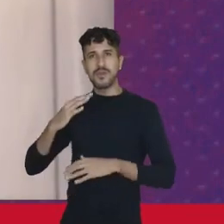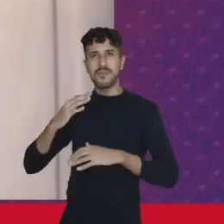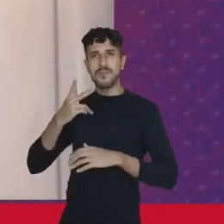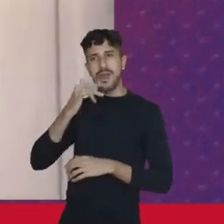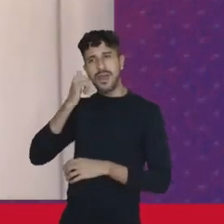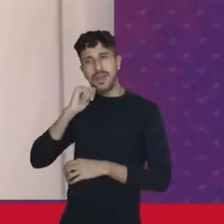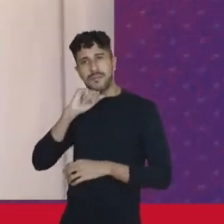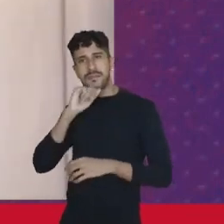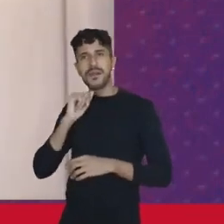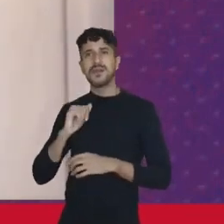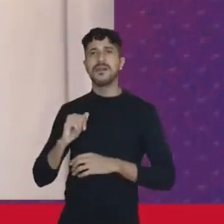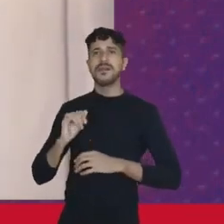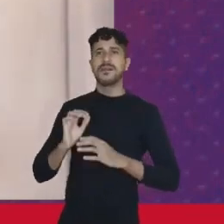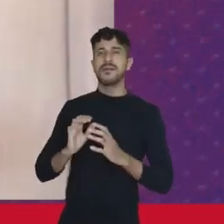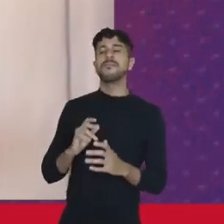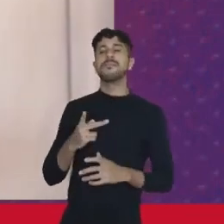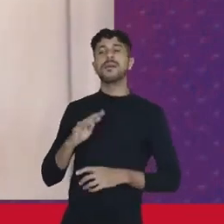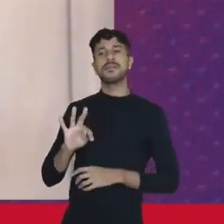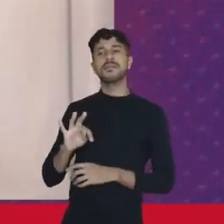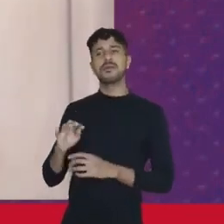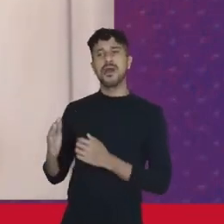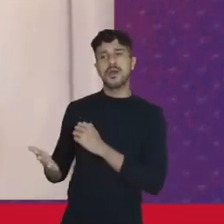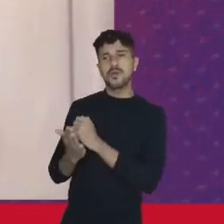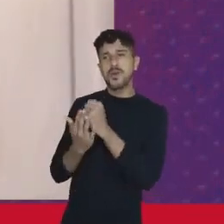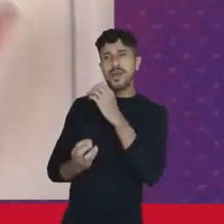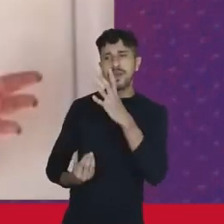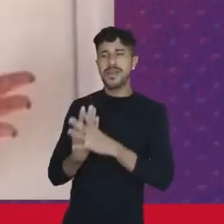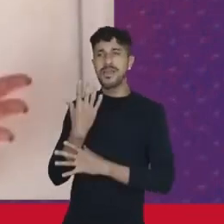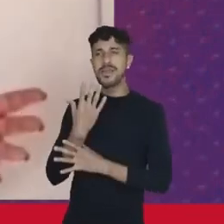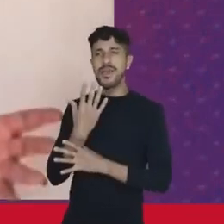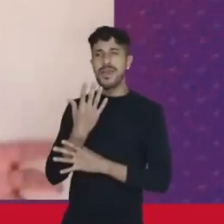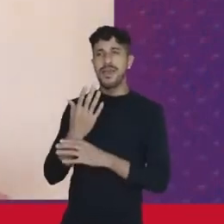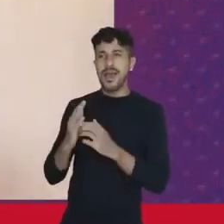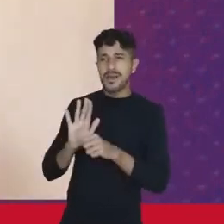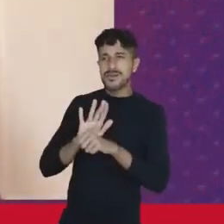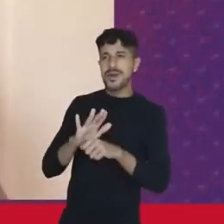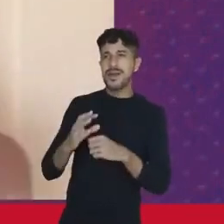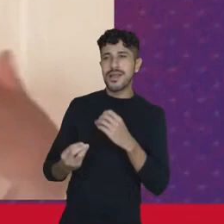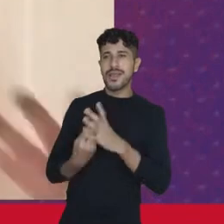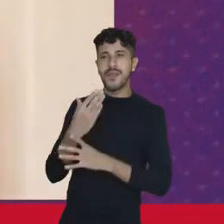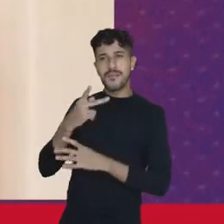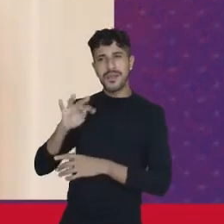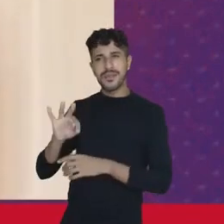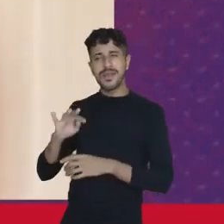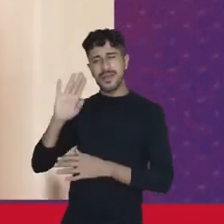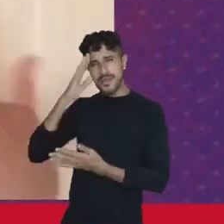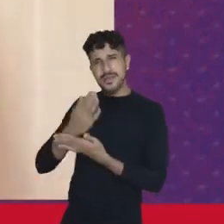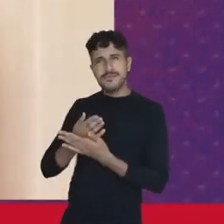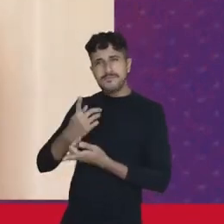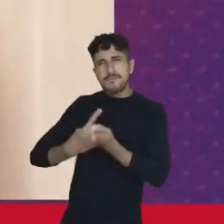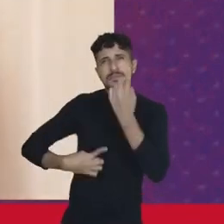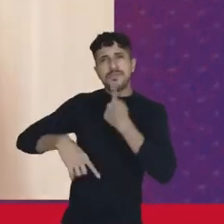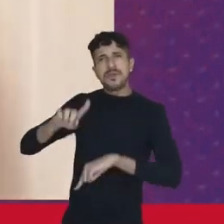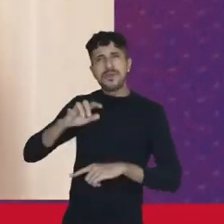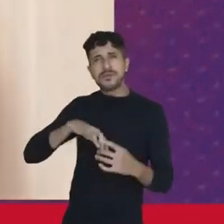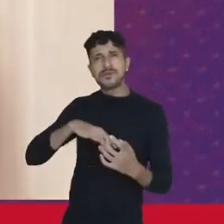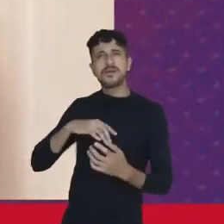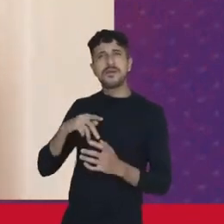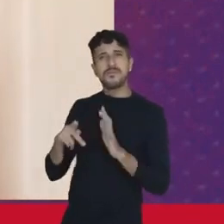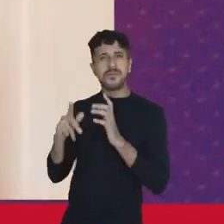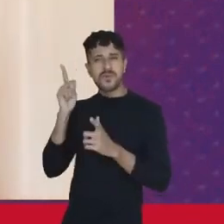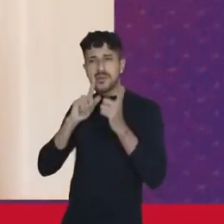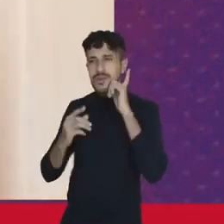trabalhadores que ajudaram a fundar nosso partido e acreditavam nessa grande revolução, nessa ousadia responsável que foi criar o